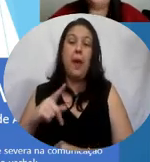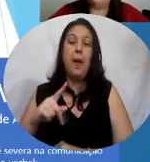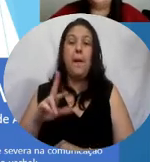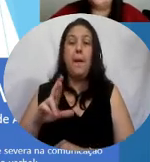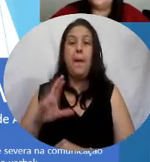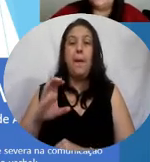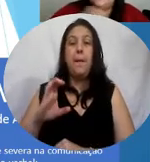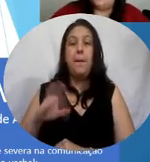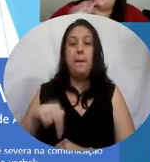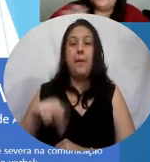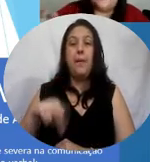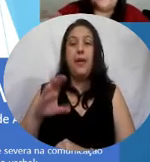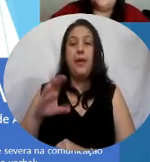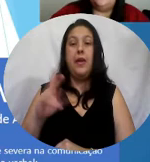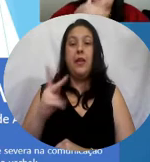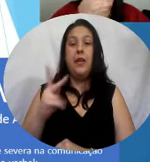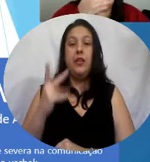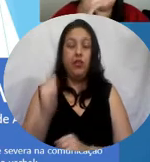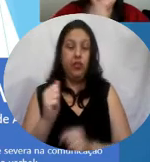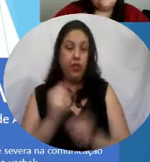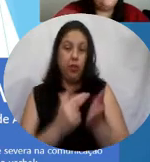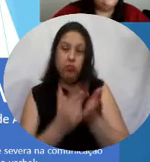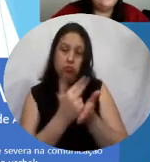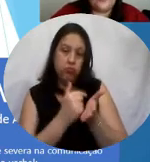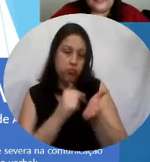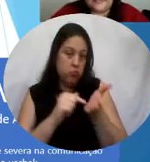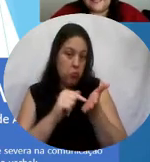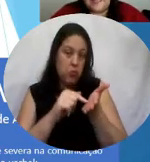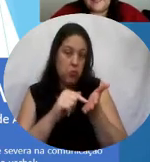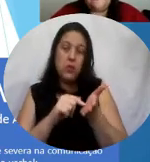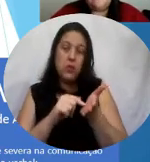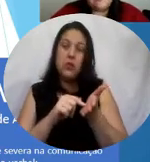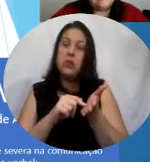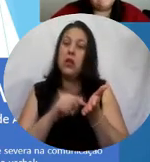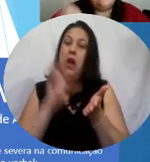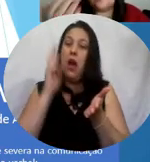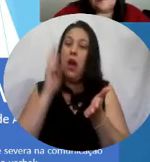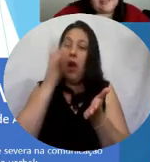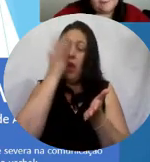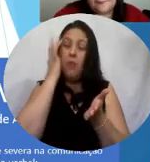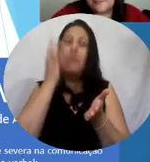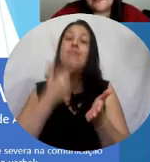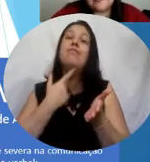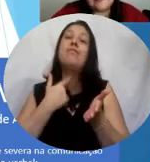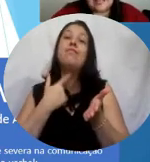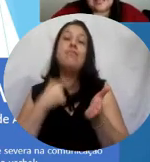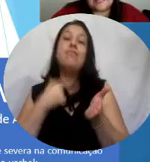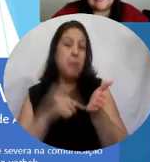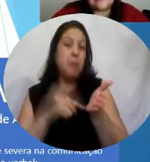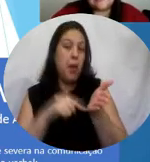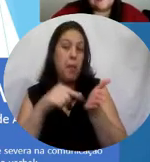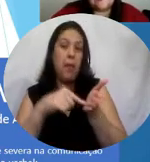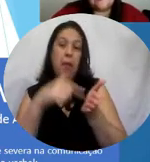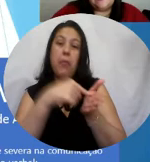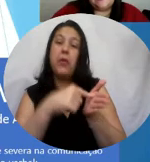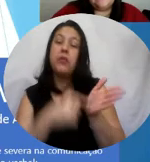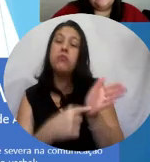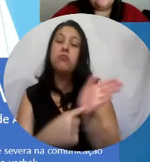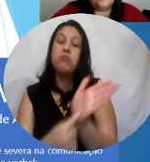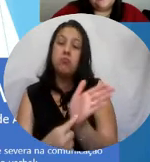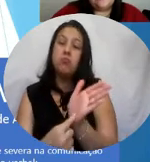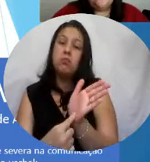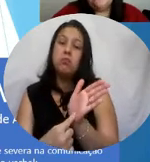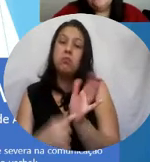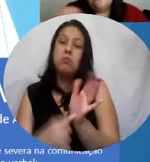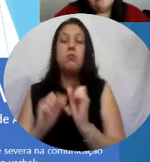alternativa, onde apresentam figuras e ele aponta o que ele quer. Ele pode se comunicar por meio de sinais, né? Ele